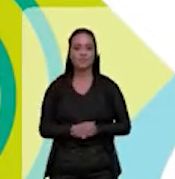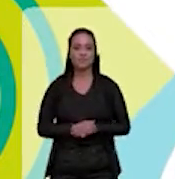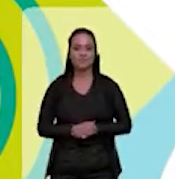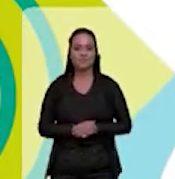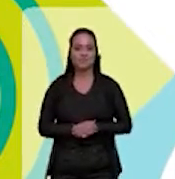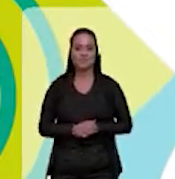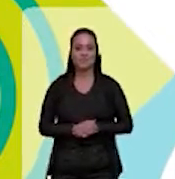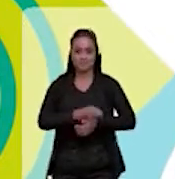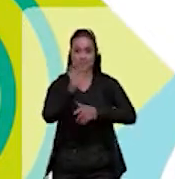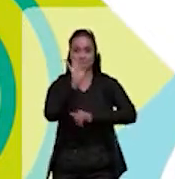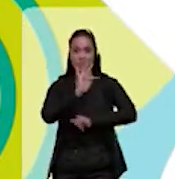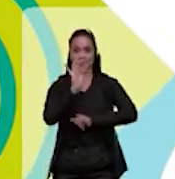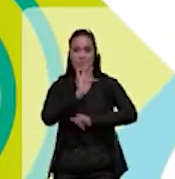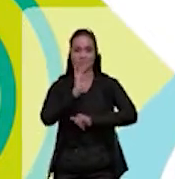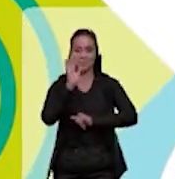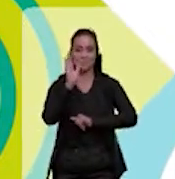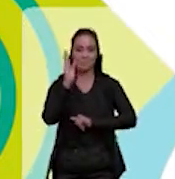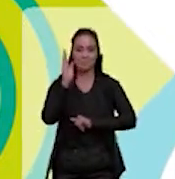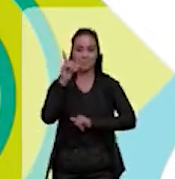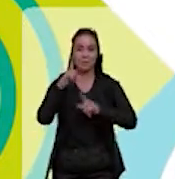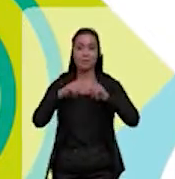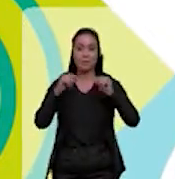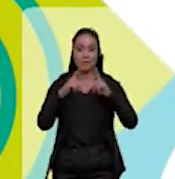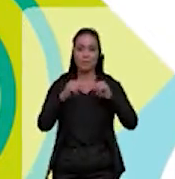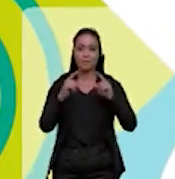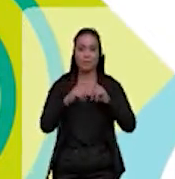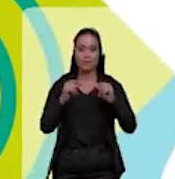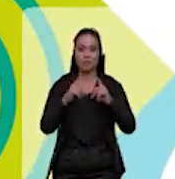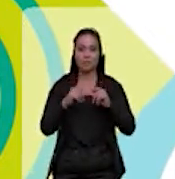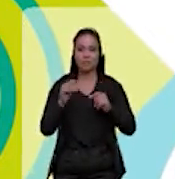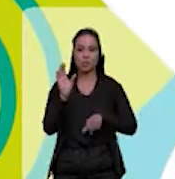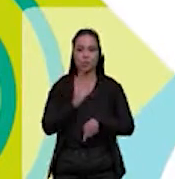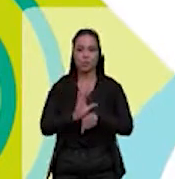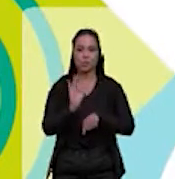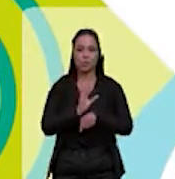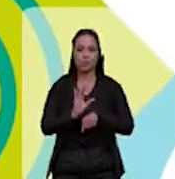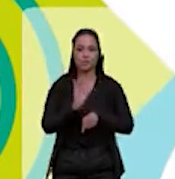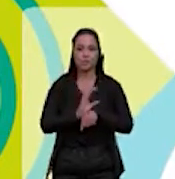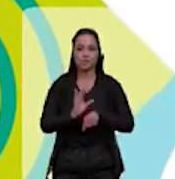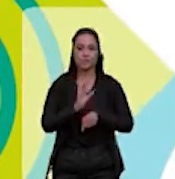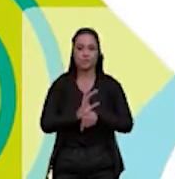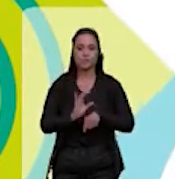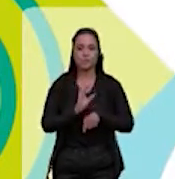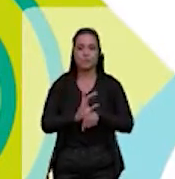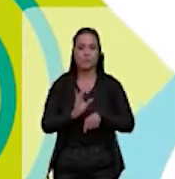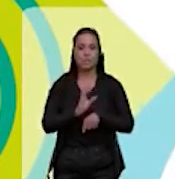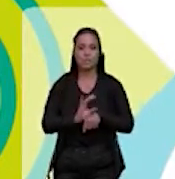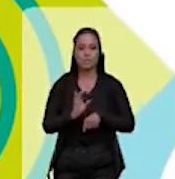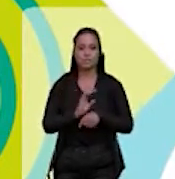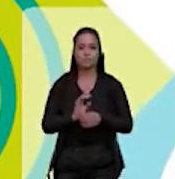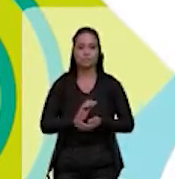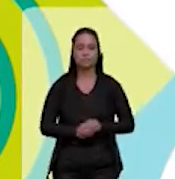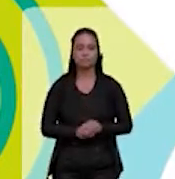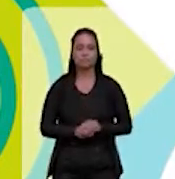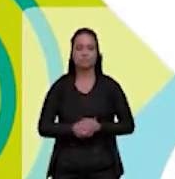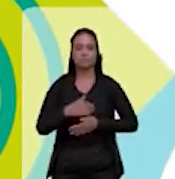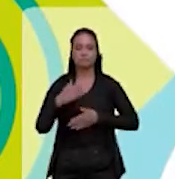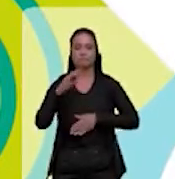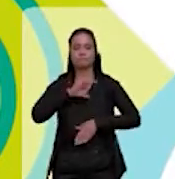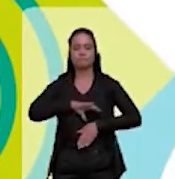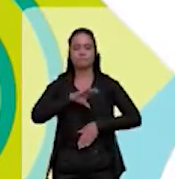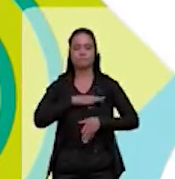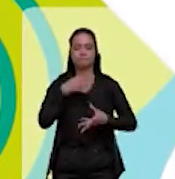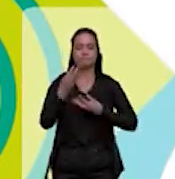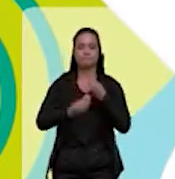e também dou aula nos cursos aí da Universidade que são ligados a